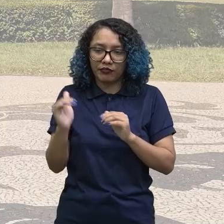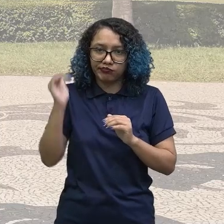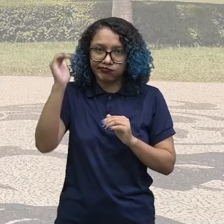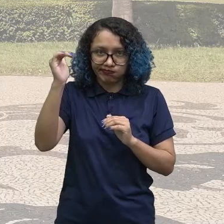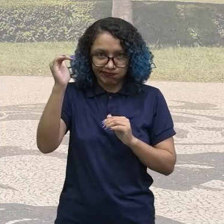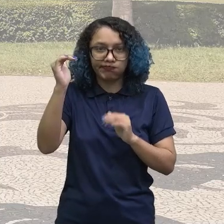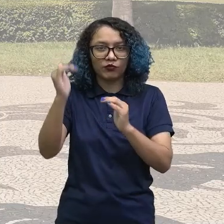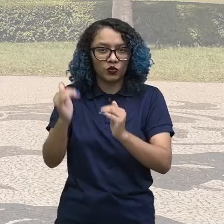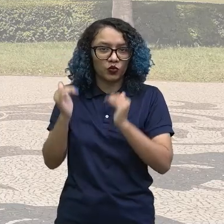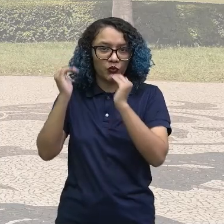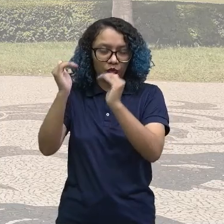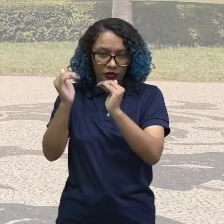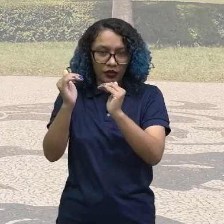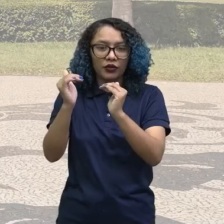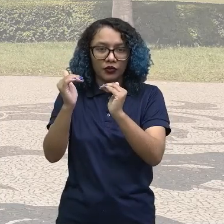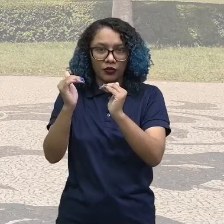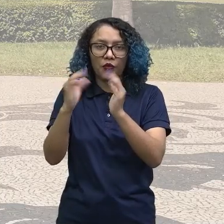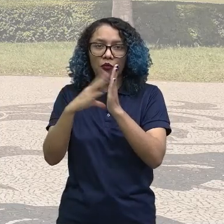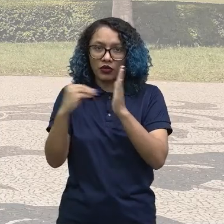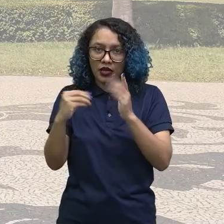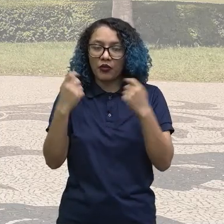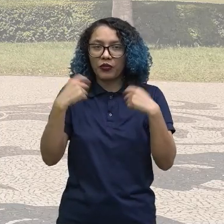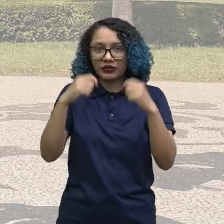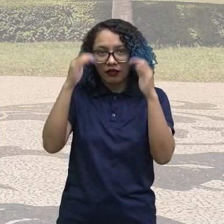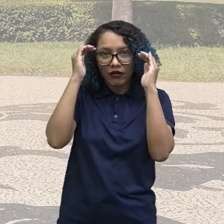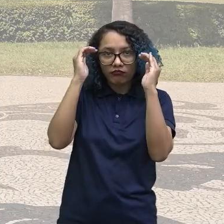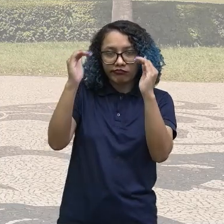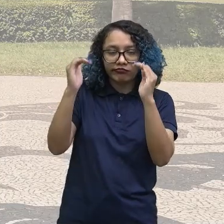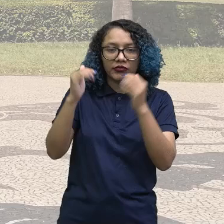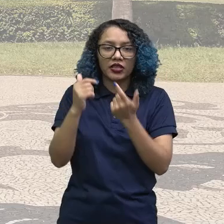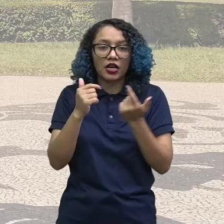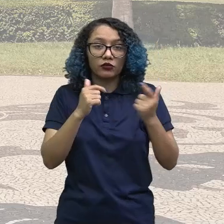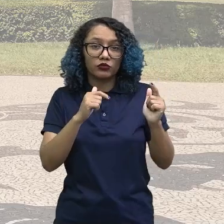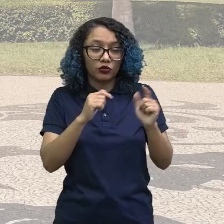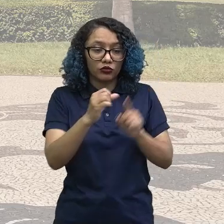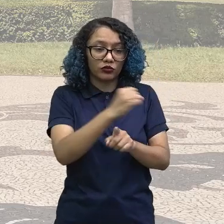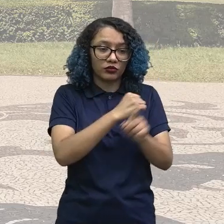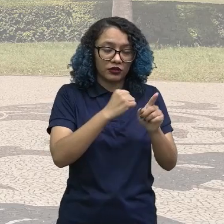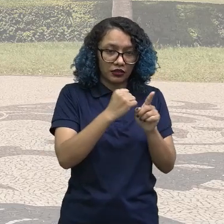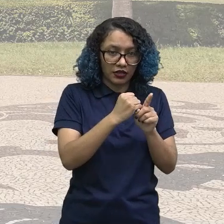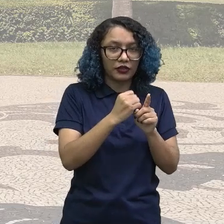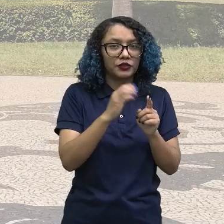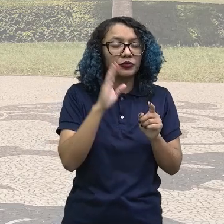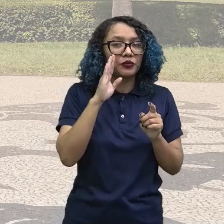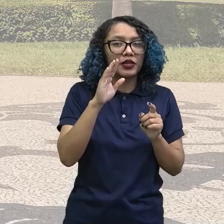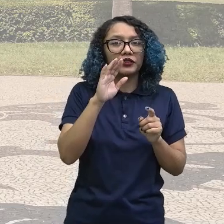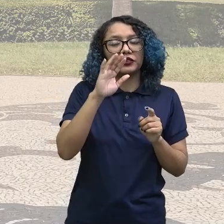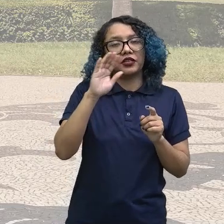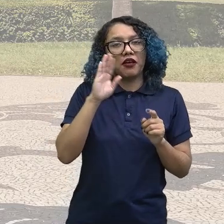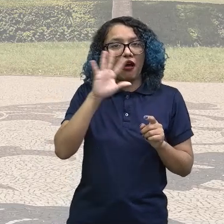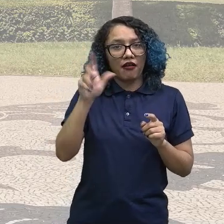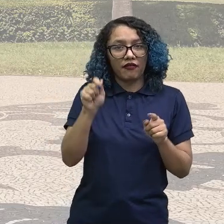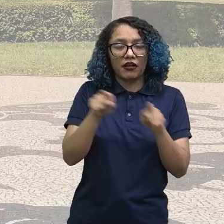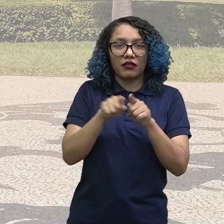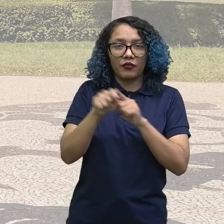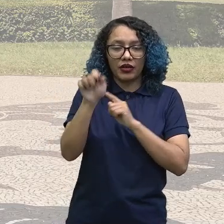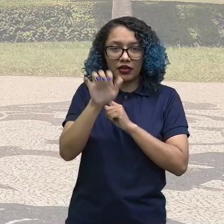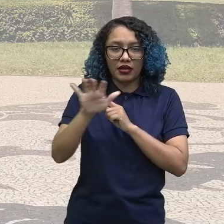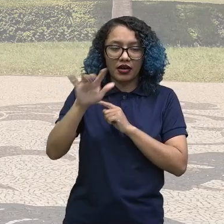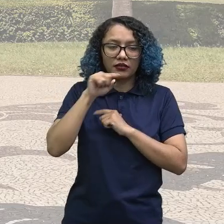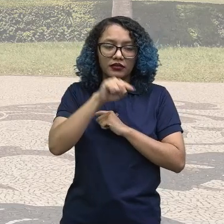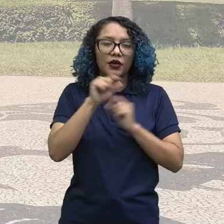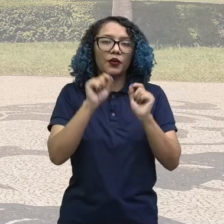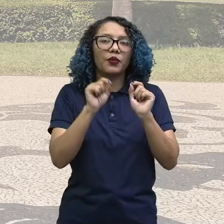máxima, o modelo de civilização, e as outras sociedades, principalmente as africanas e asiáticas, eram consideradas,